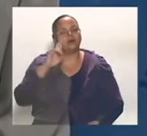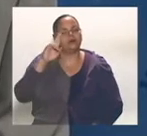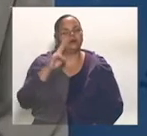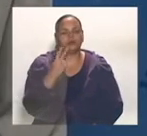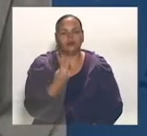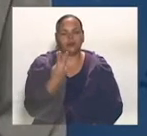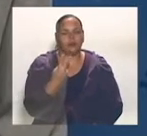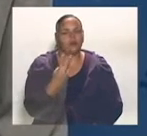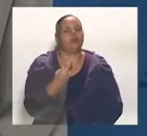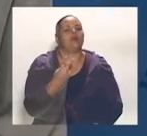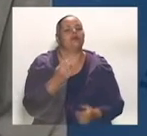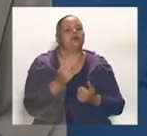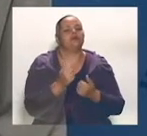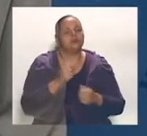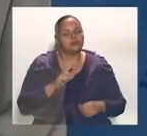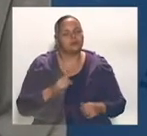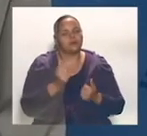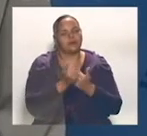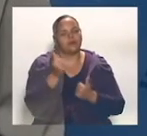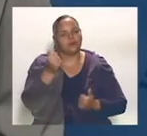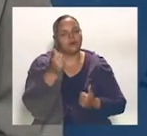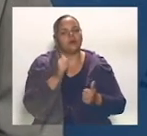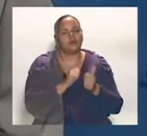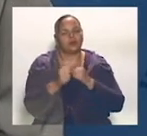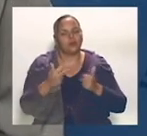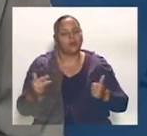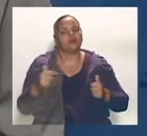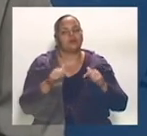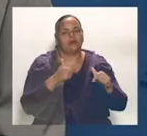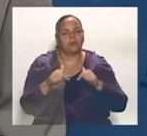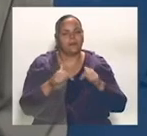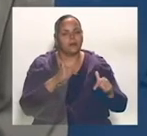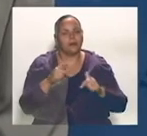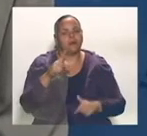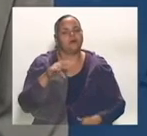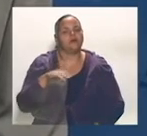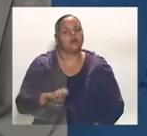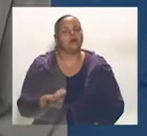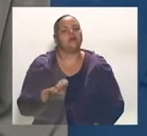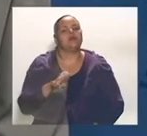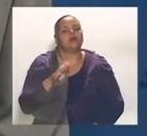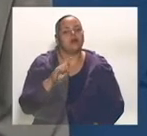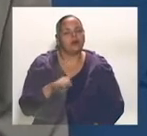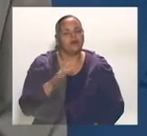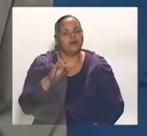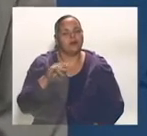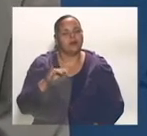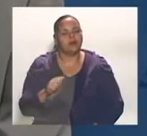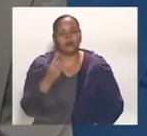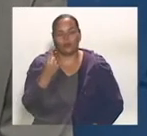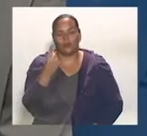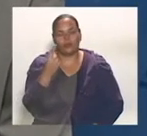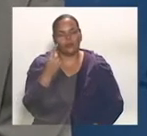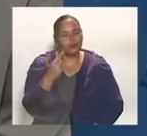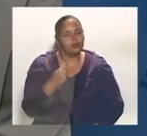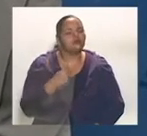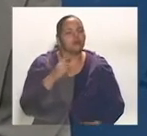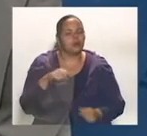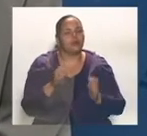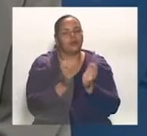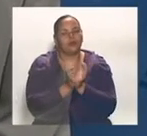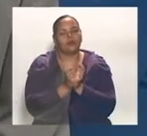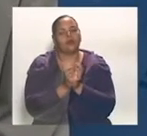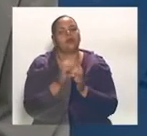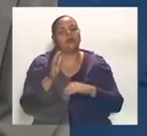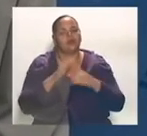Os representantes são 2 do Ministério do Esporte, 1 do Ministério do Trabalho, da Previdência Social, da Fazenda, 1 dos atletas profissionais,